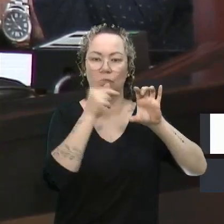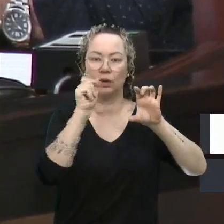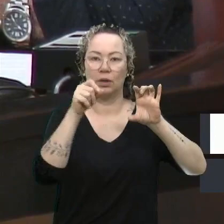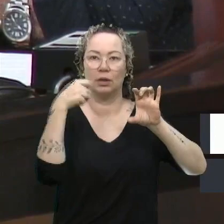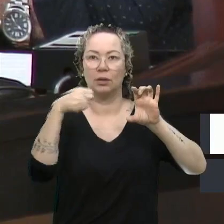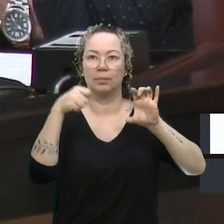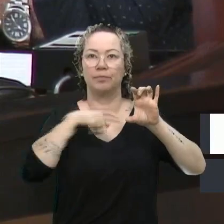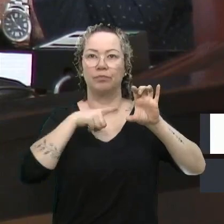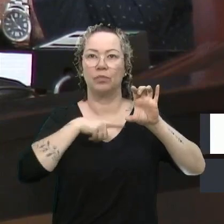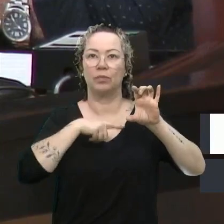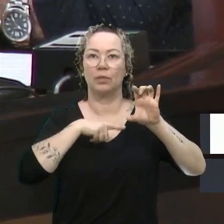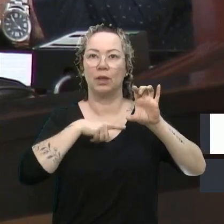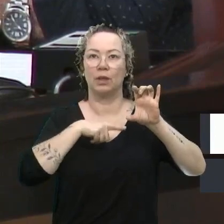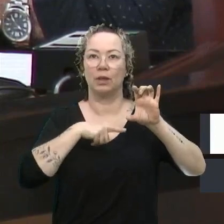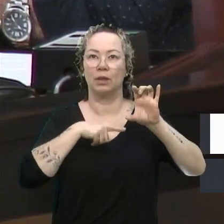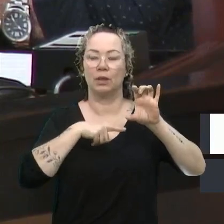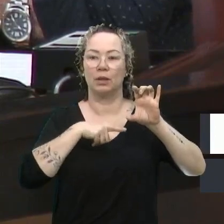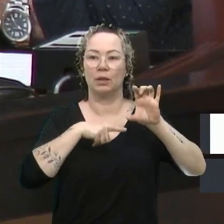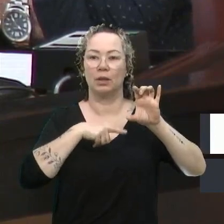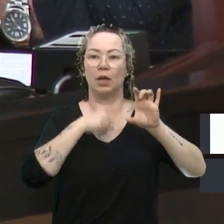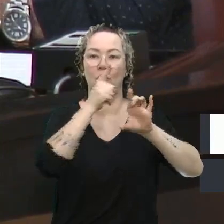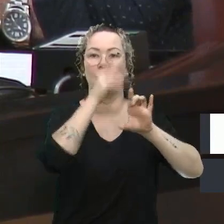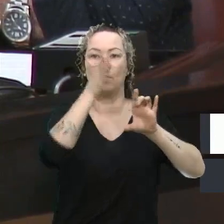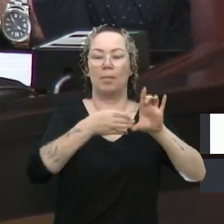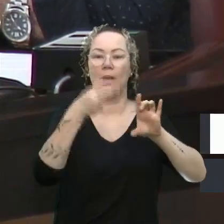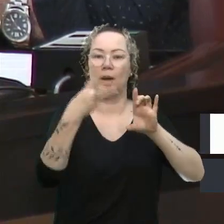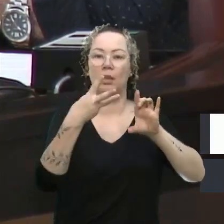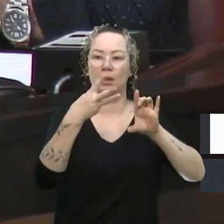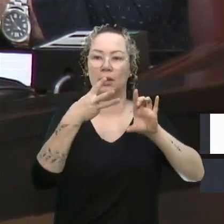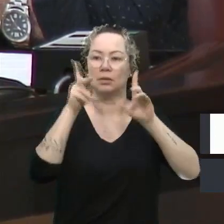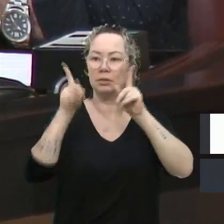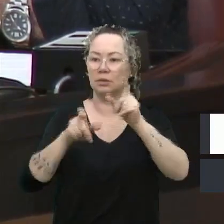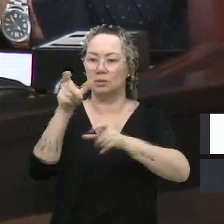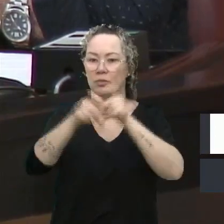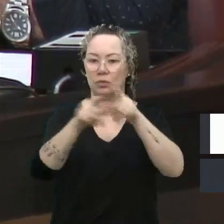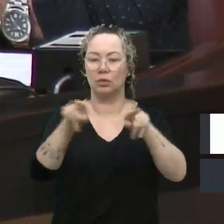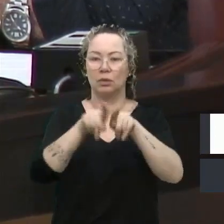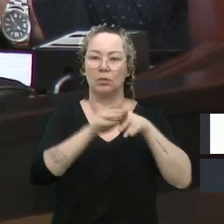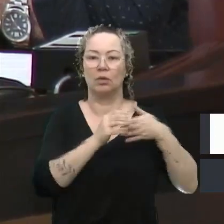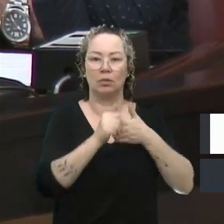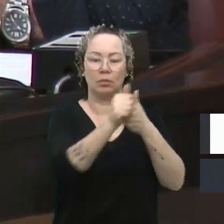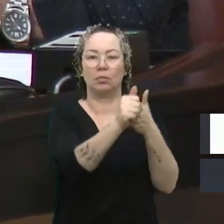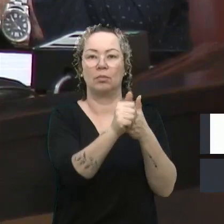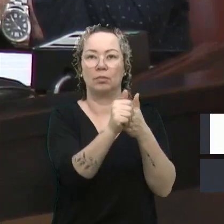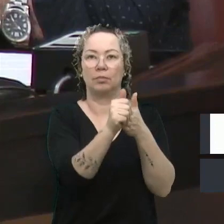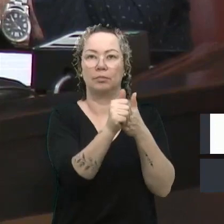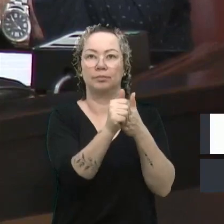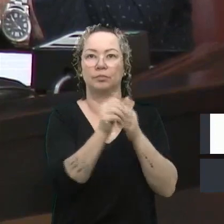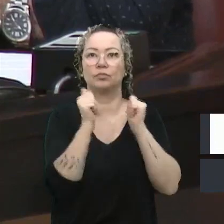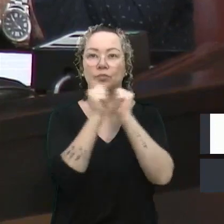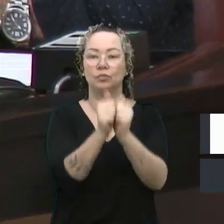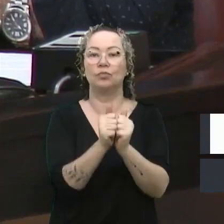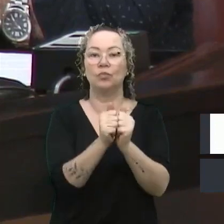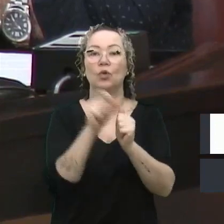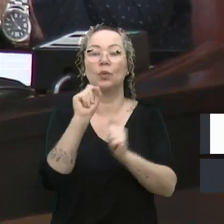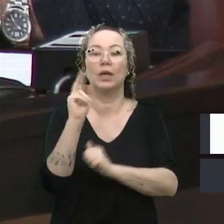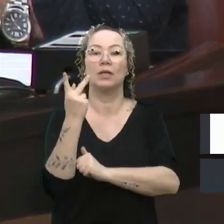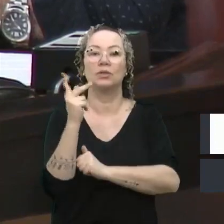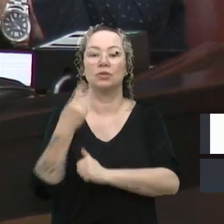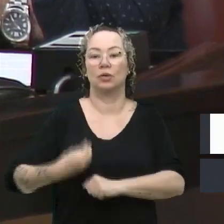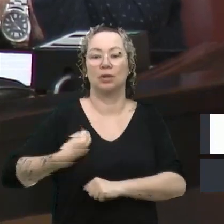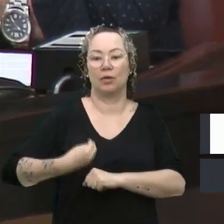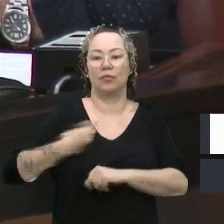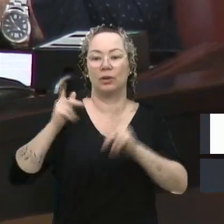de 1/3 dos membros da Câmara Municipal e o acompanhamento de circunstanciada biografia da pessoa que se